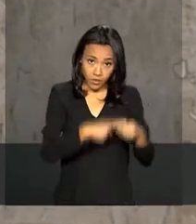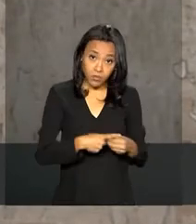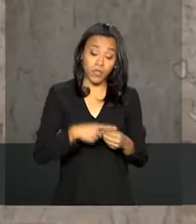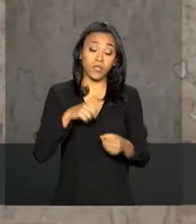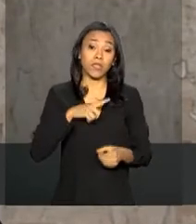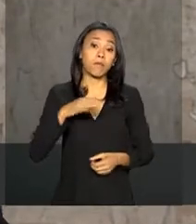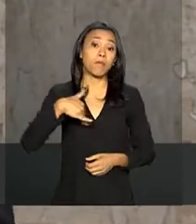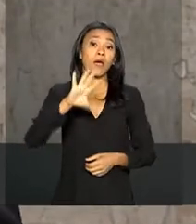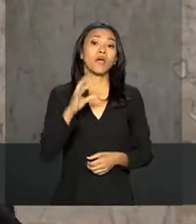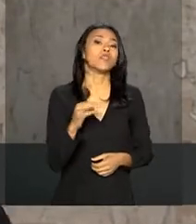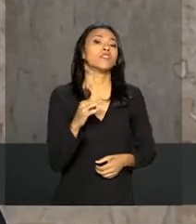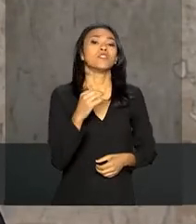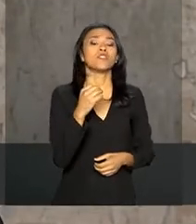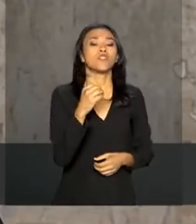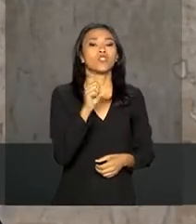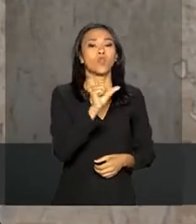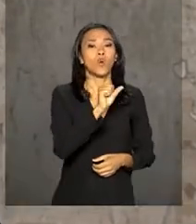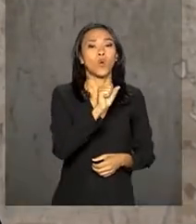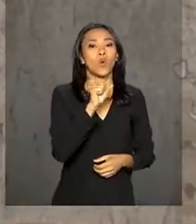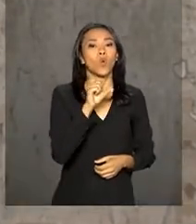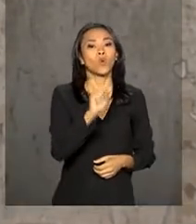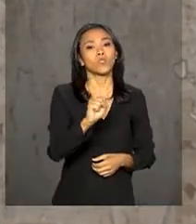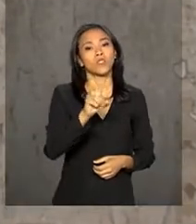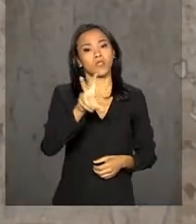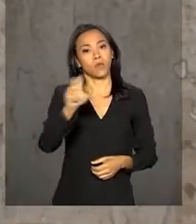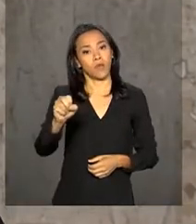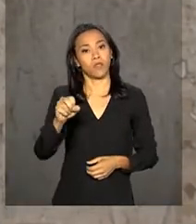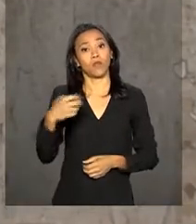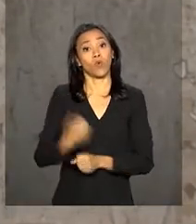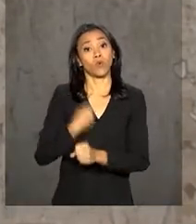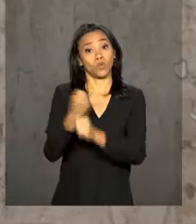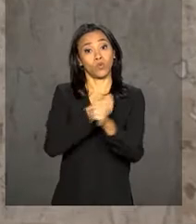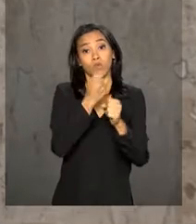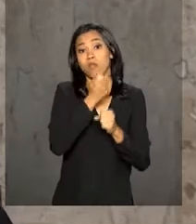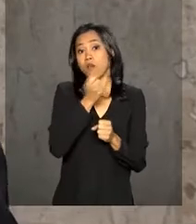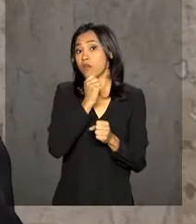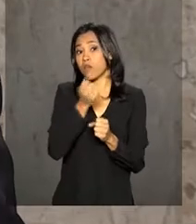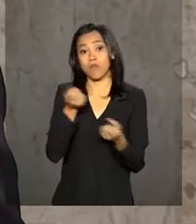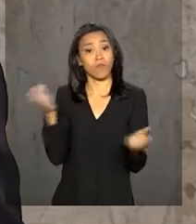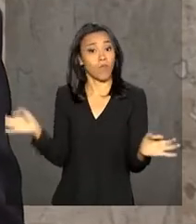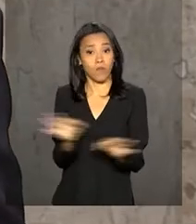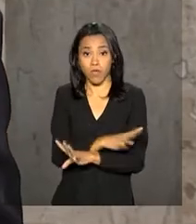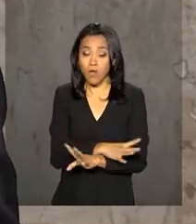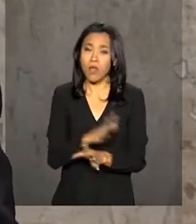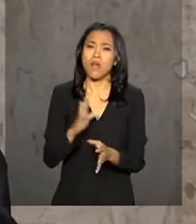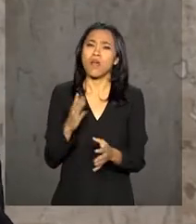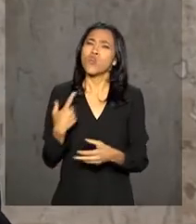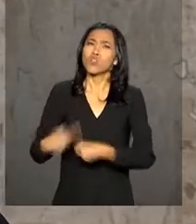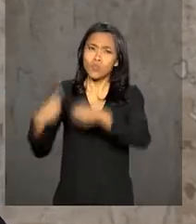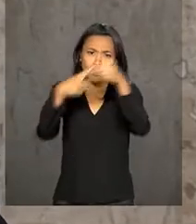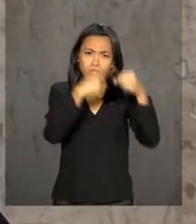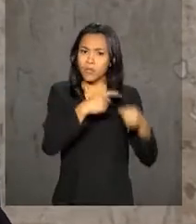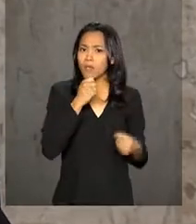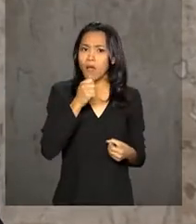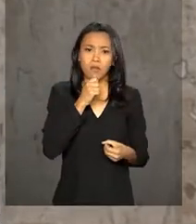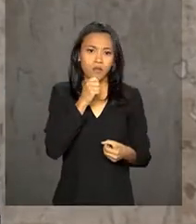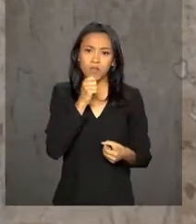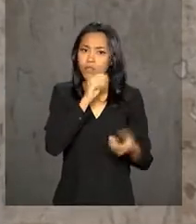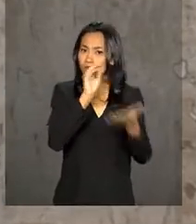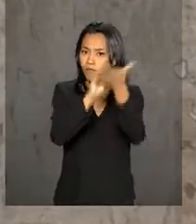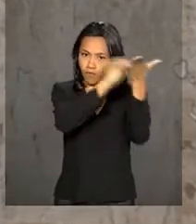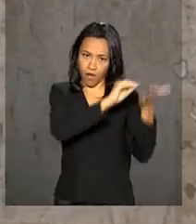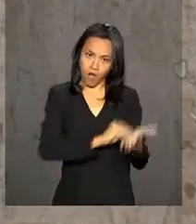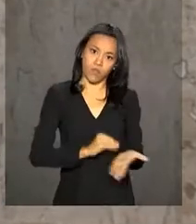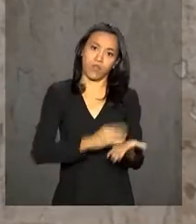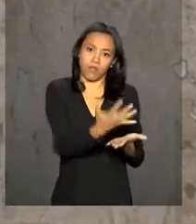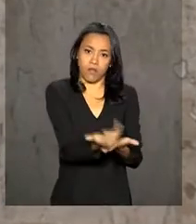850 obras é concluídas muitos municípios não terminaram este processo de revisão com a avenida é então para